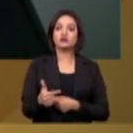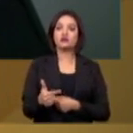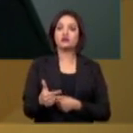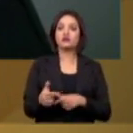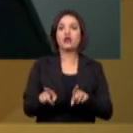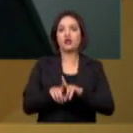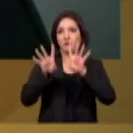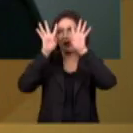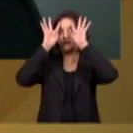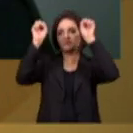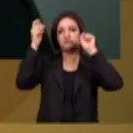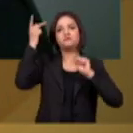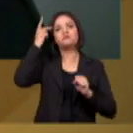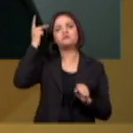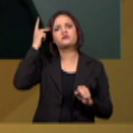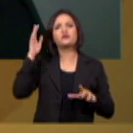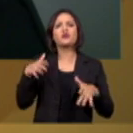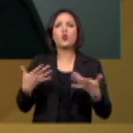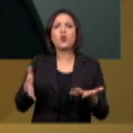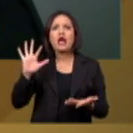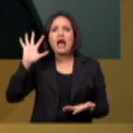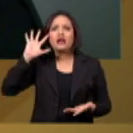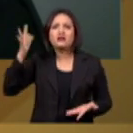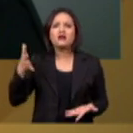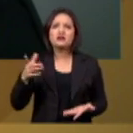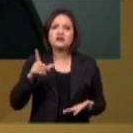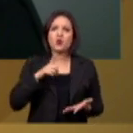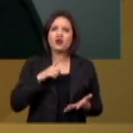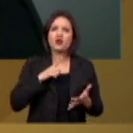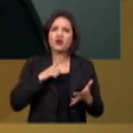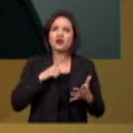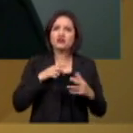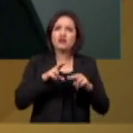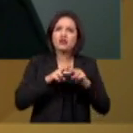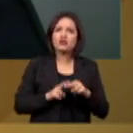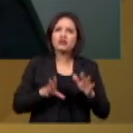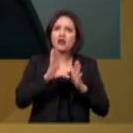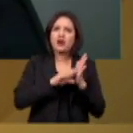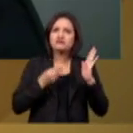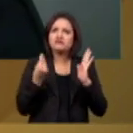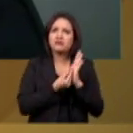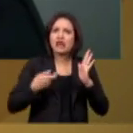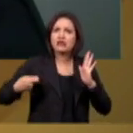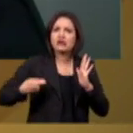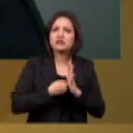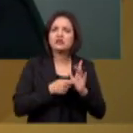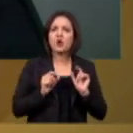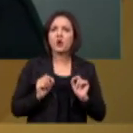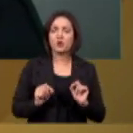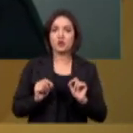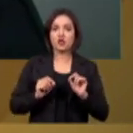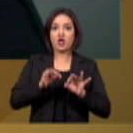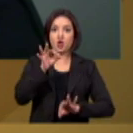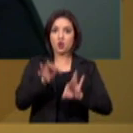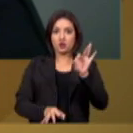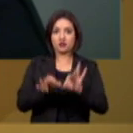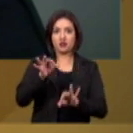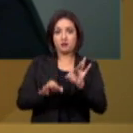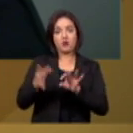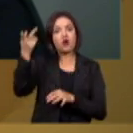unidade da federação a decisão objeto da impetração determinou que o tribunal paulista